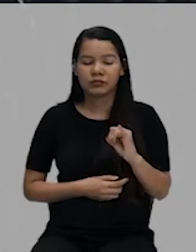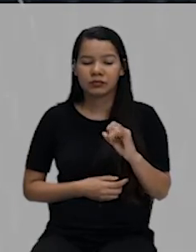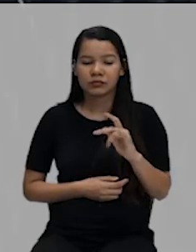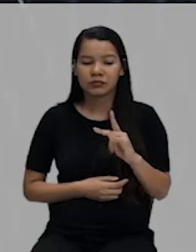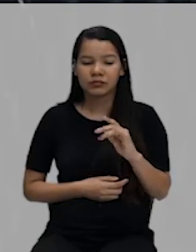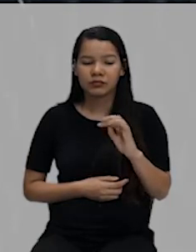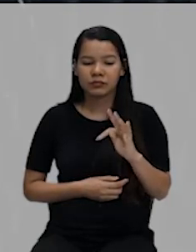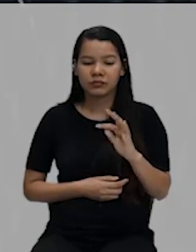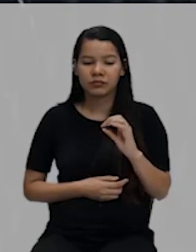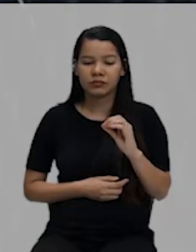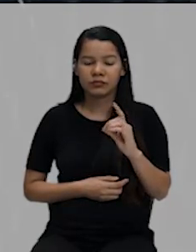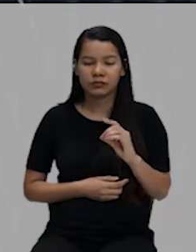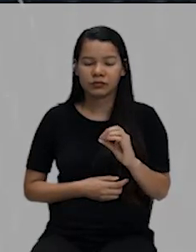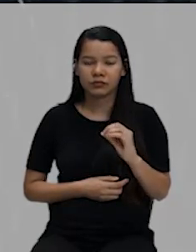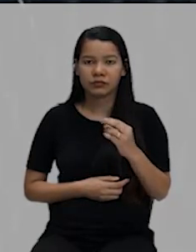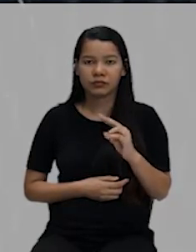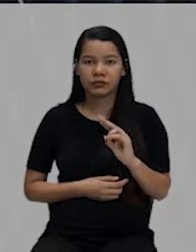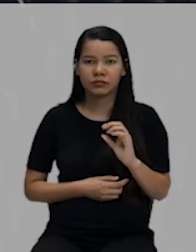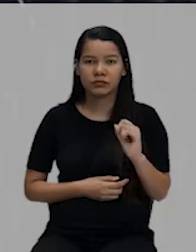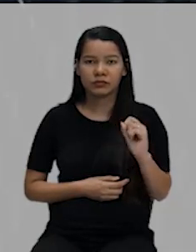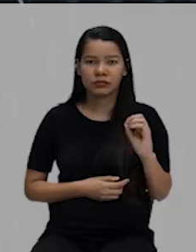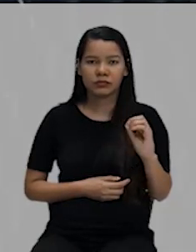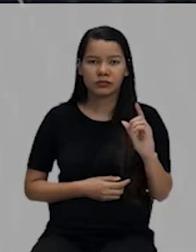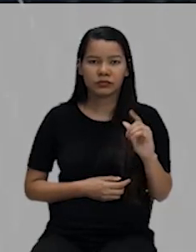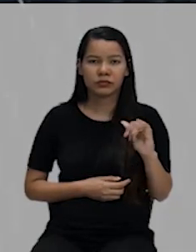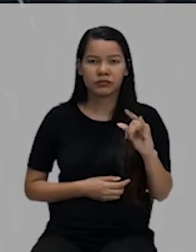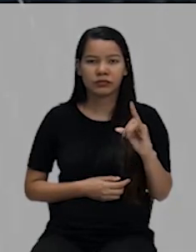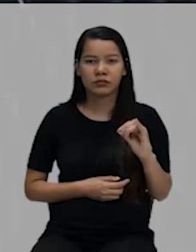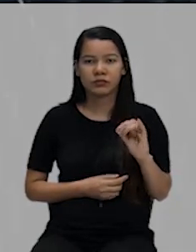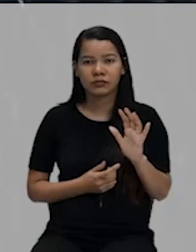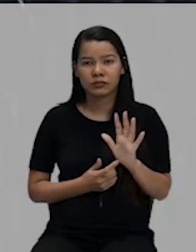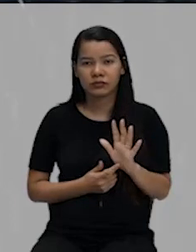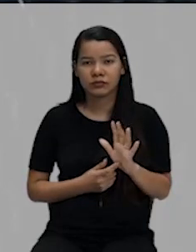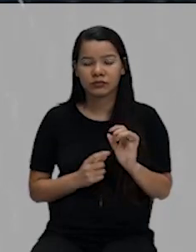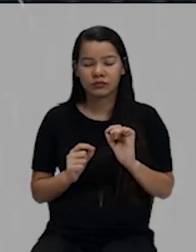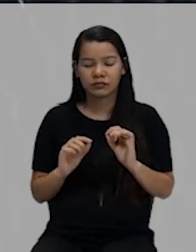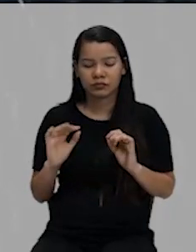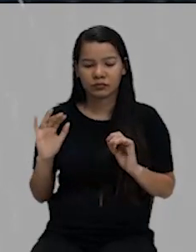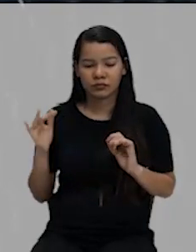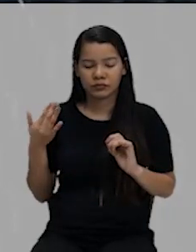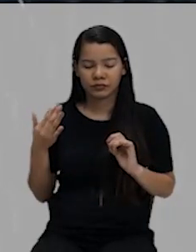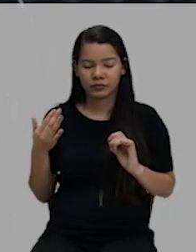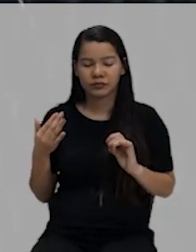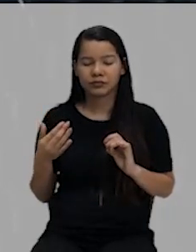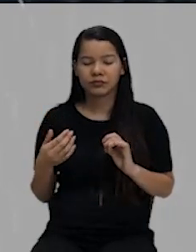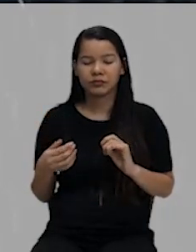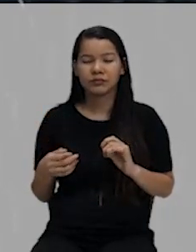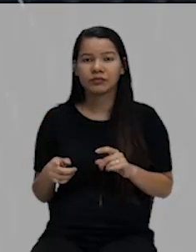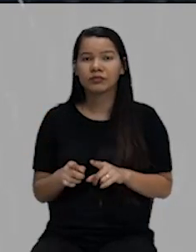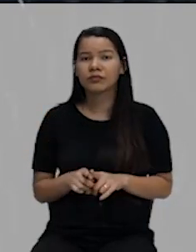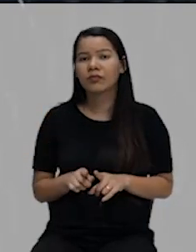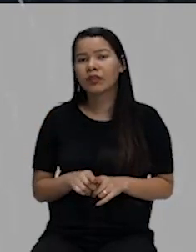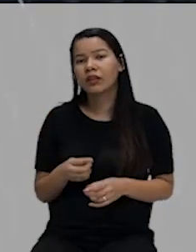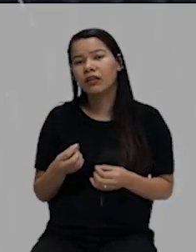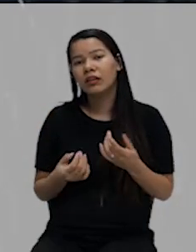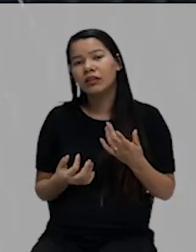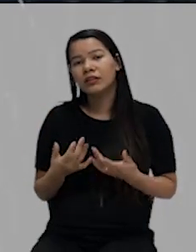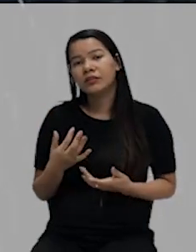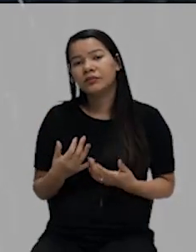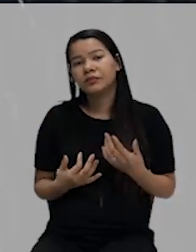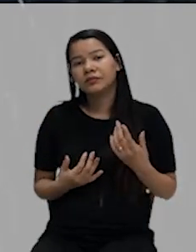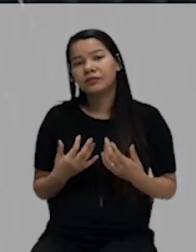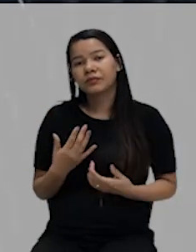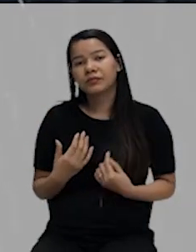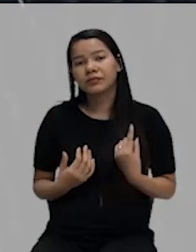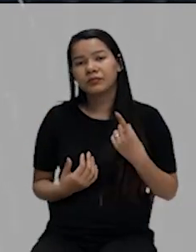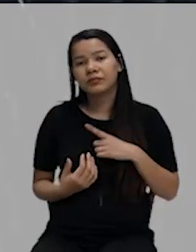precipitado, né, a formação de um sólido, indica que ocorreu uma reação química. A queima, a gente começou a aula falando